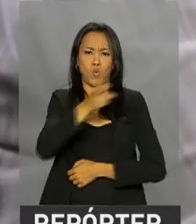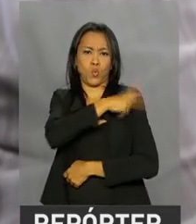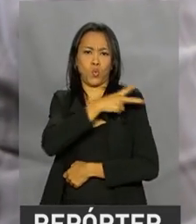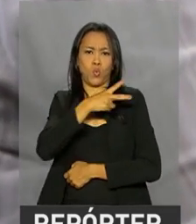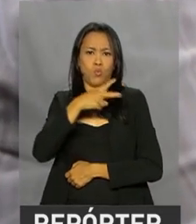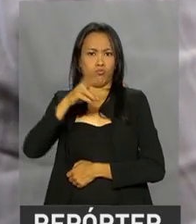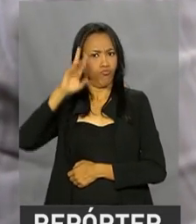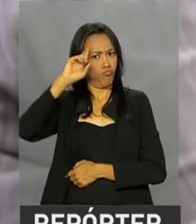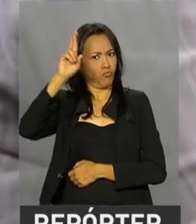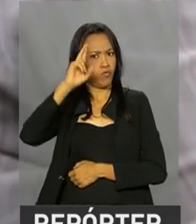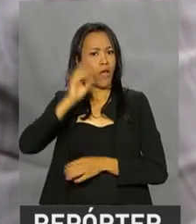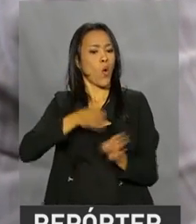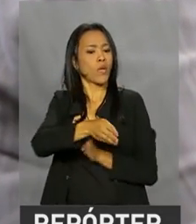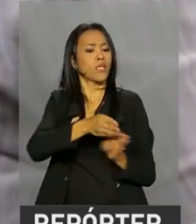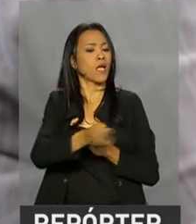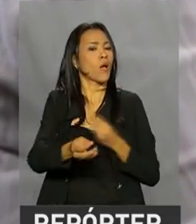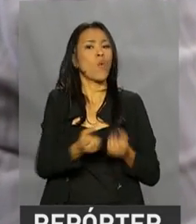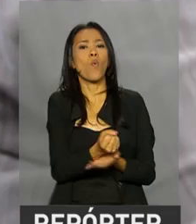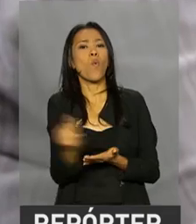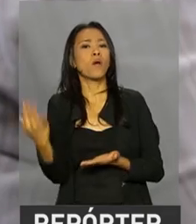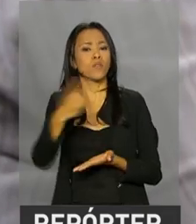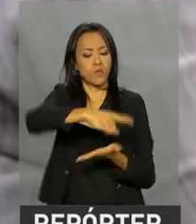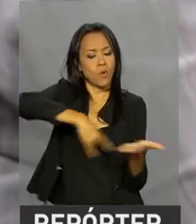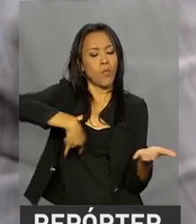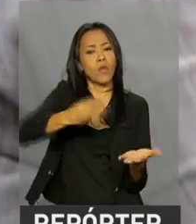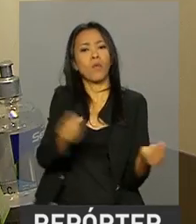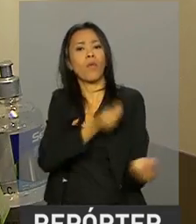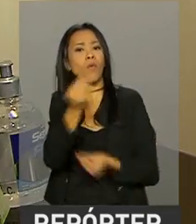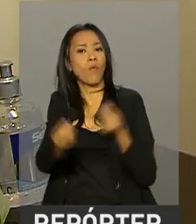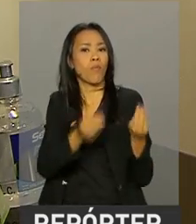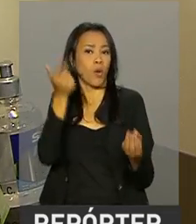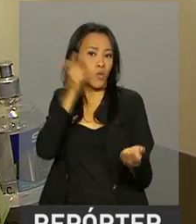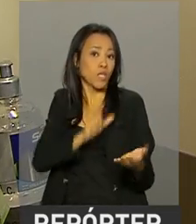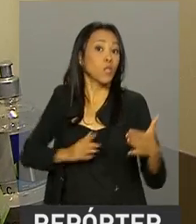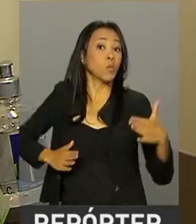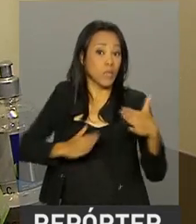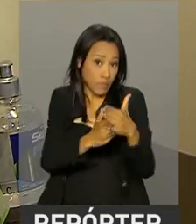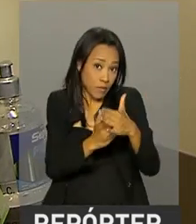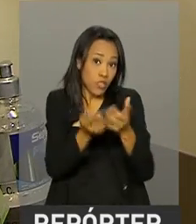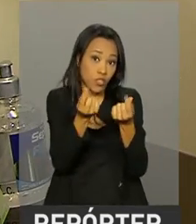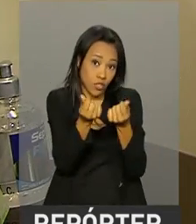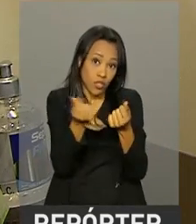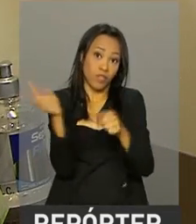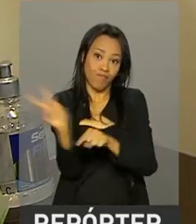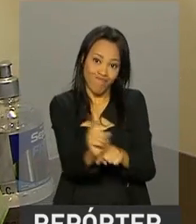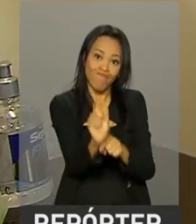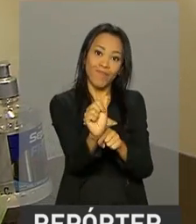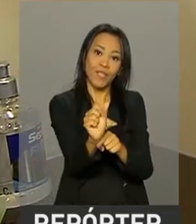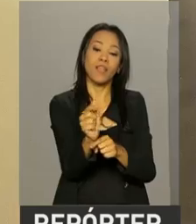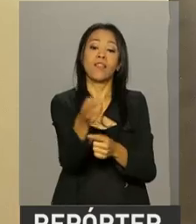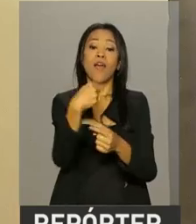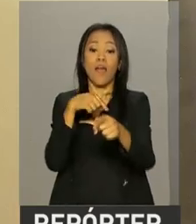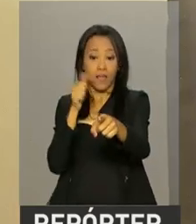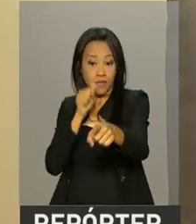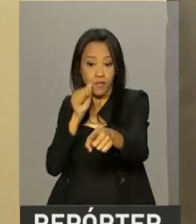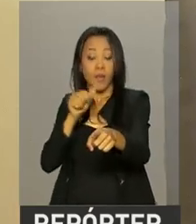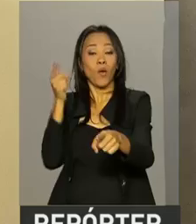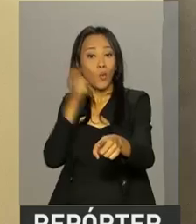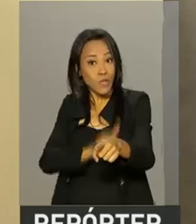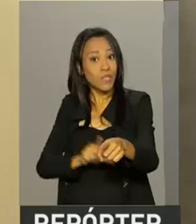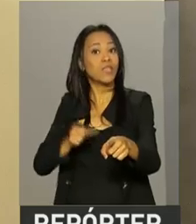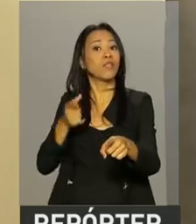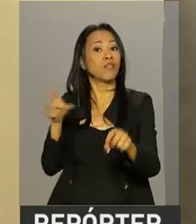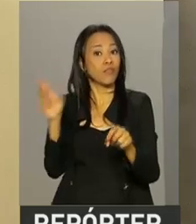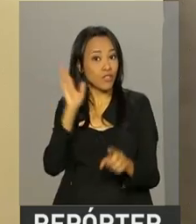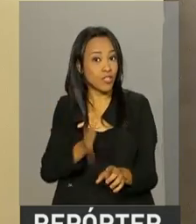os documentos necessários para a definição do limite de crédito danube apresentou o seu projeto em 2015 e conseguiu de